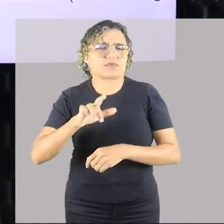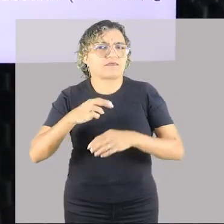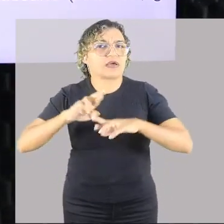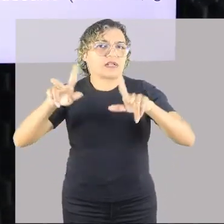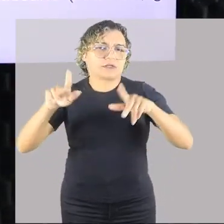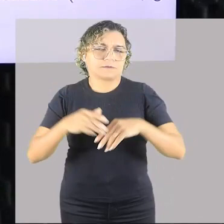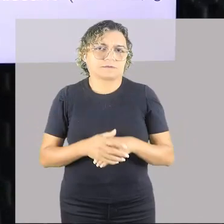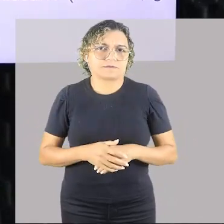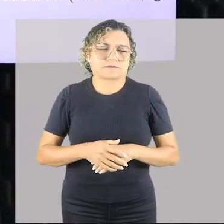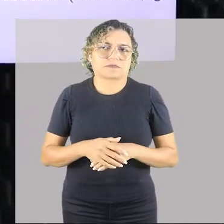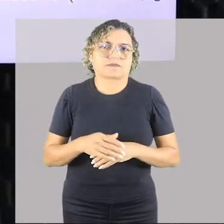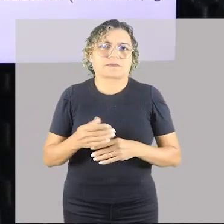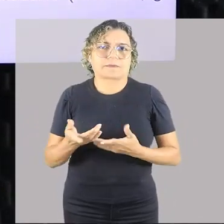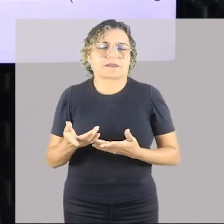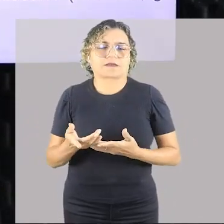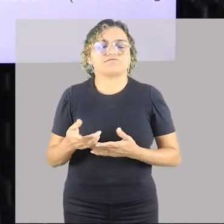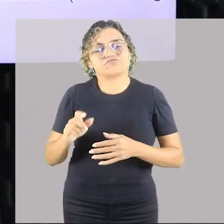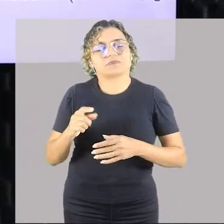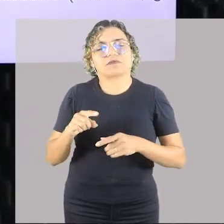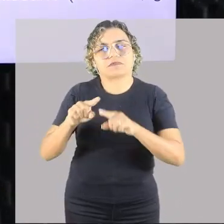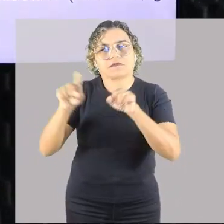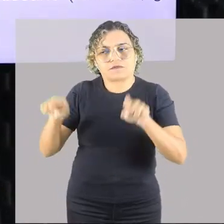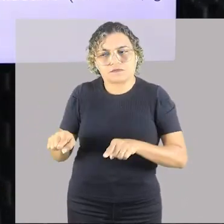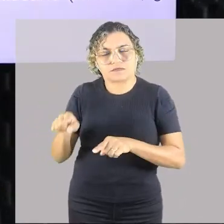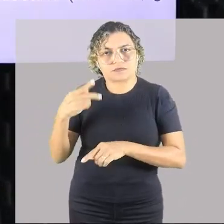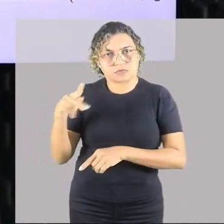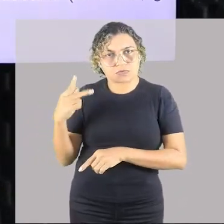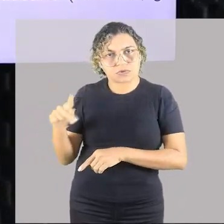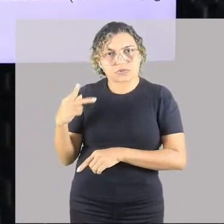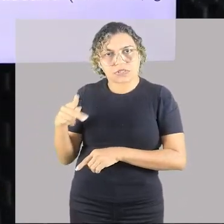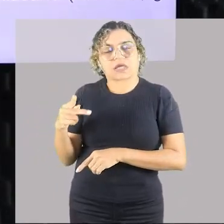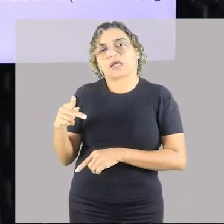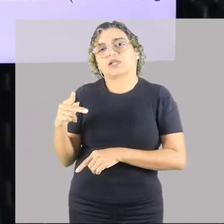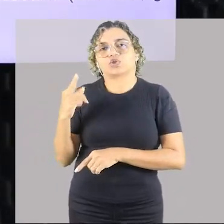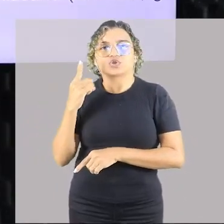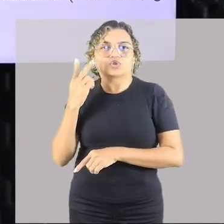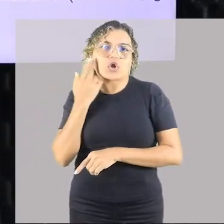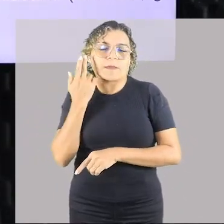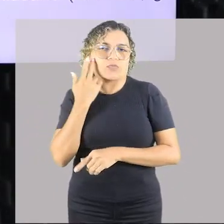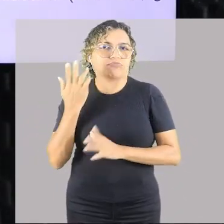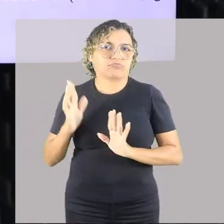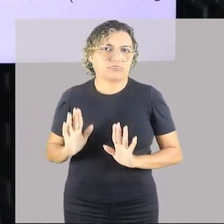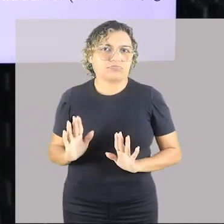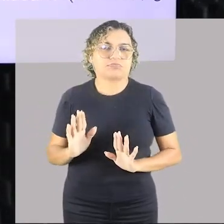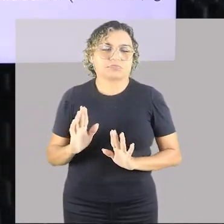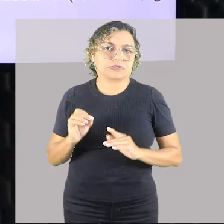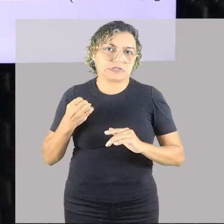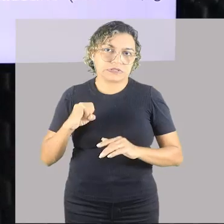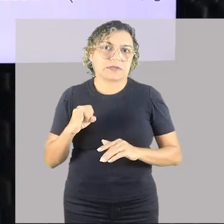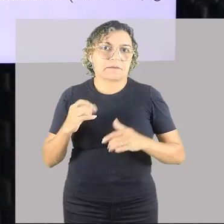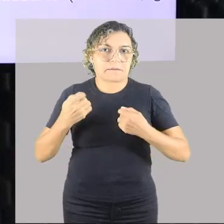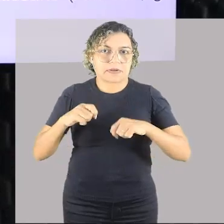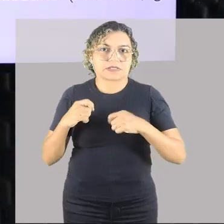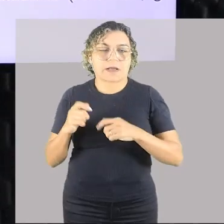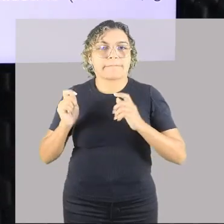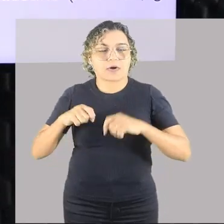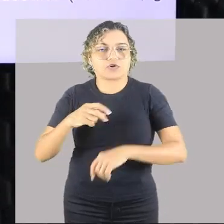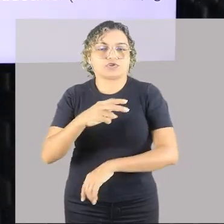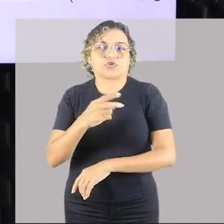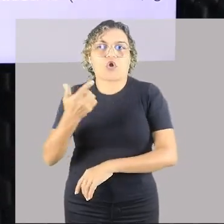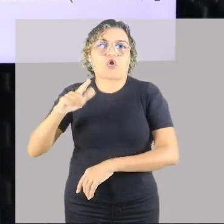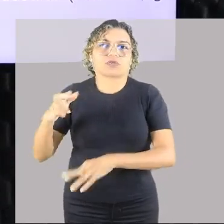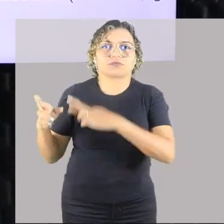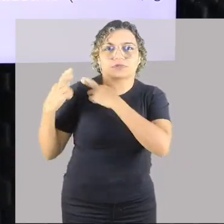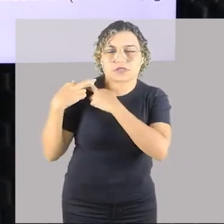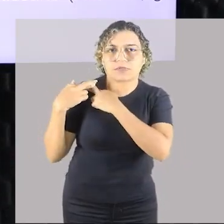acumulam funções ou diminuem a carga horária da sua função originária. Mas, se for necessário, sim, ela pode sair da sua